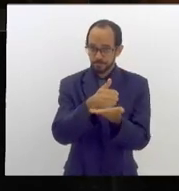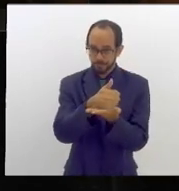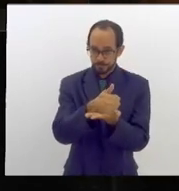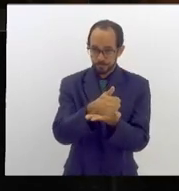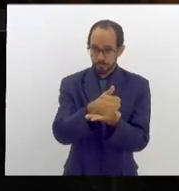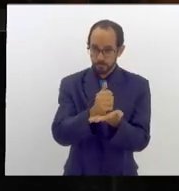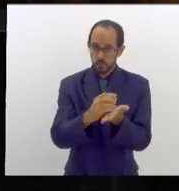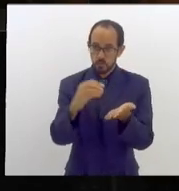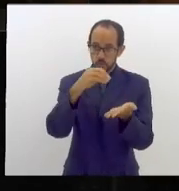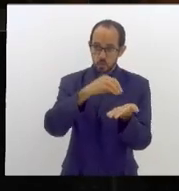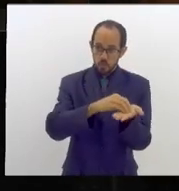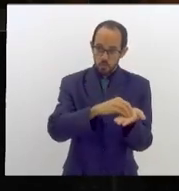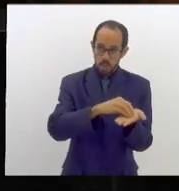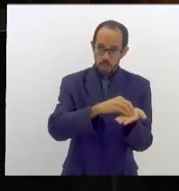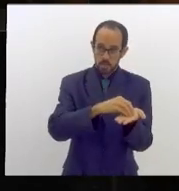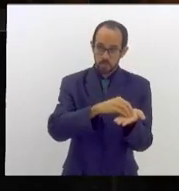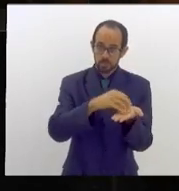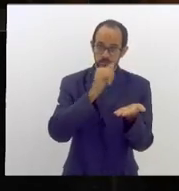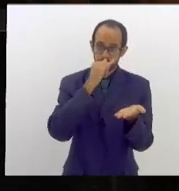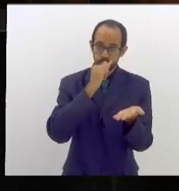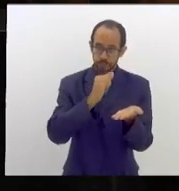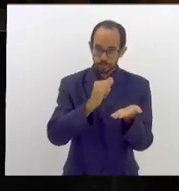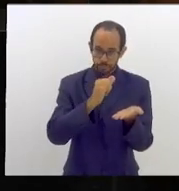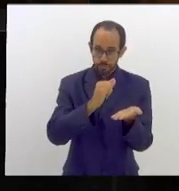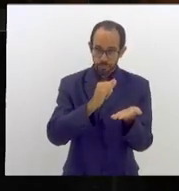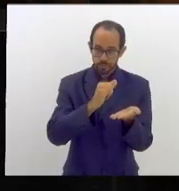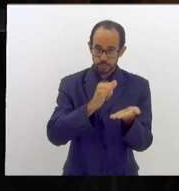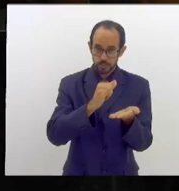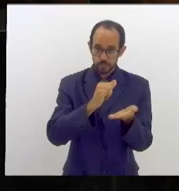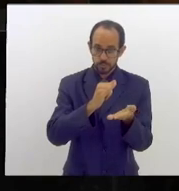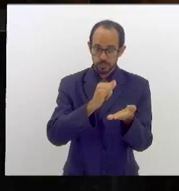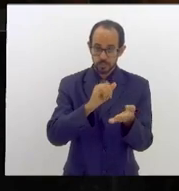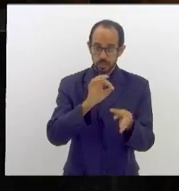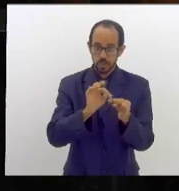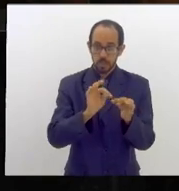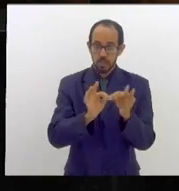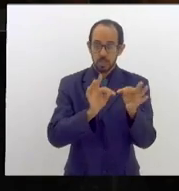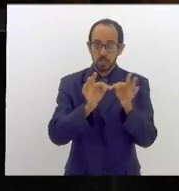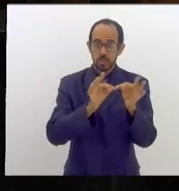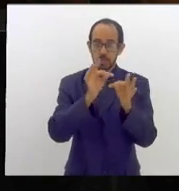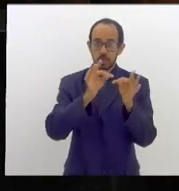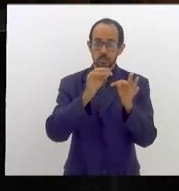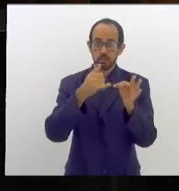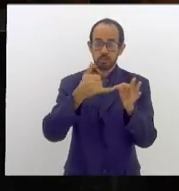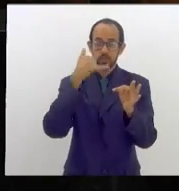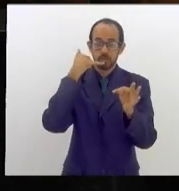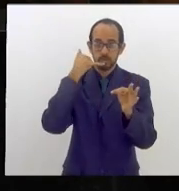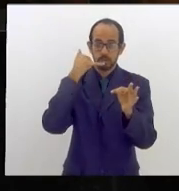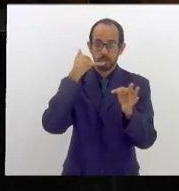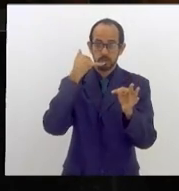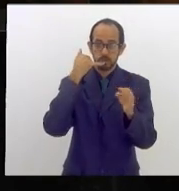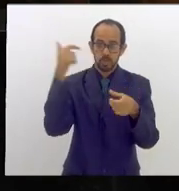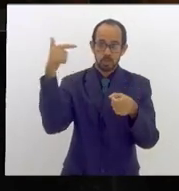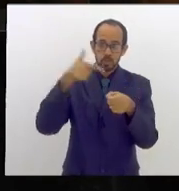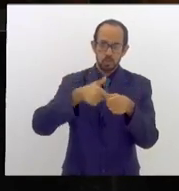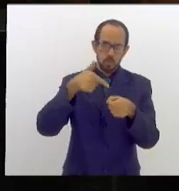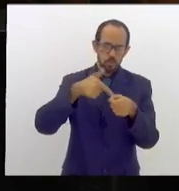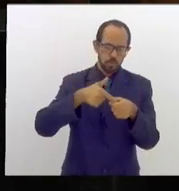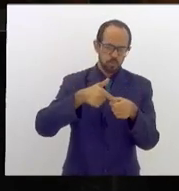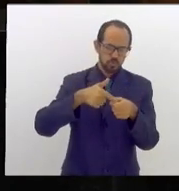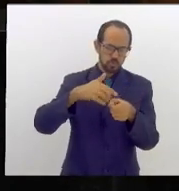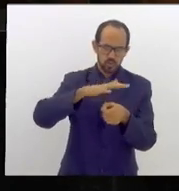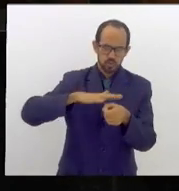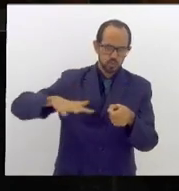bens essenciais energia telecomunicações combustíveis de uma forma